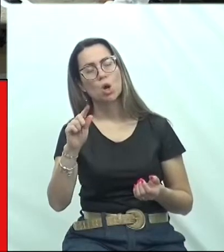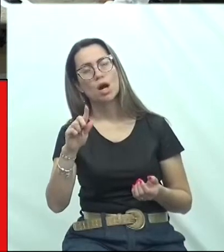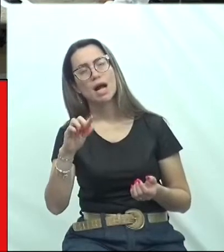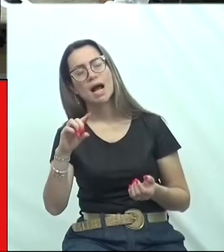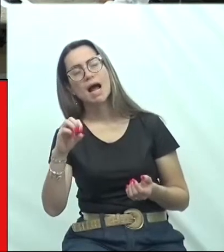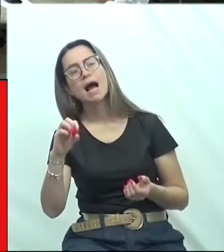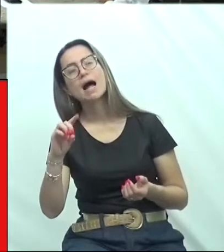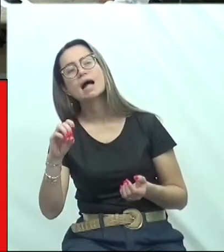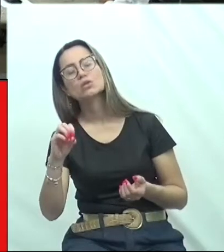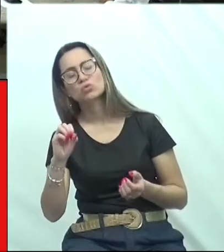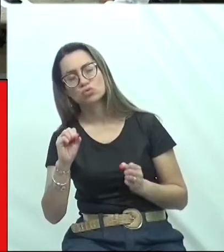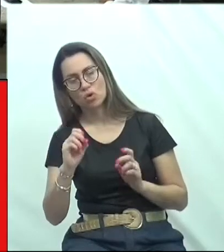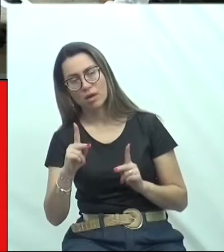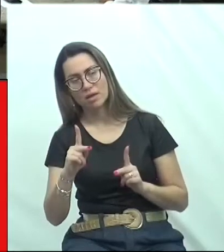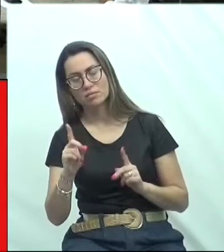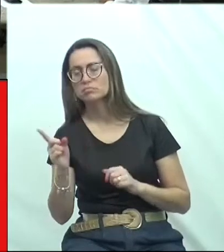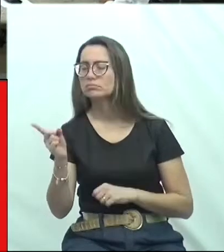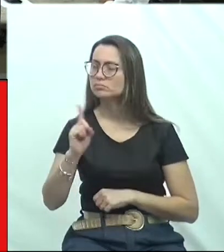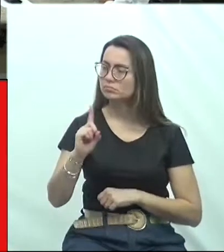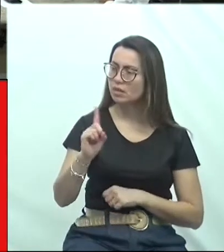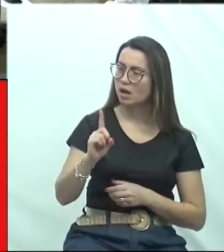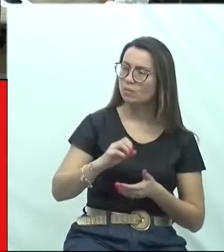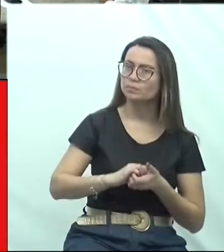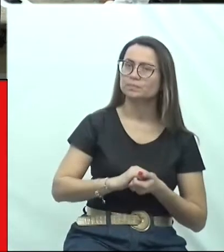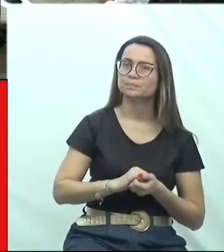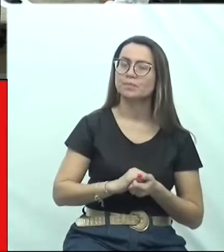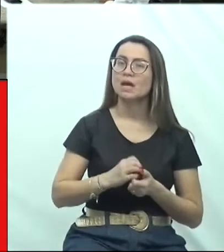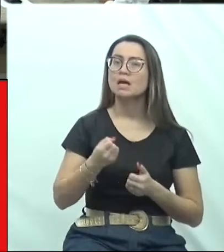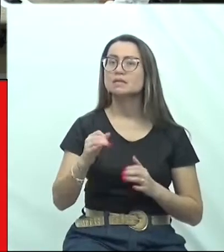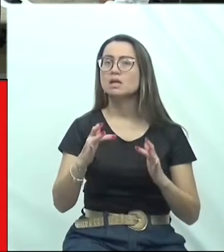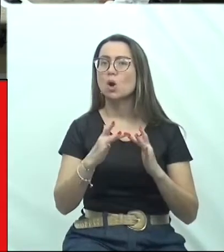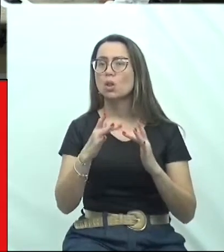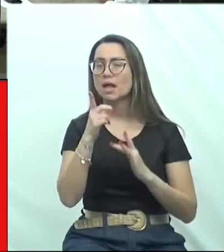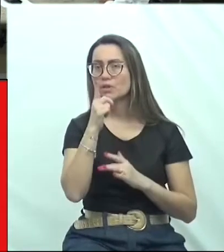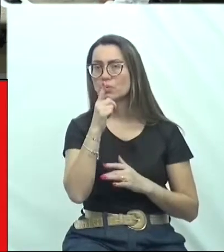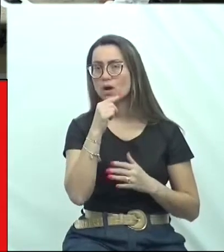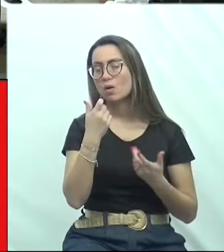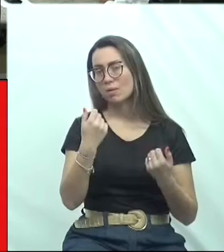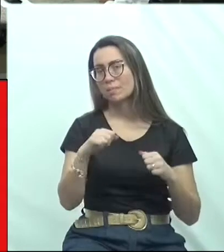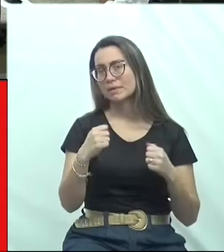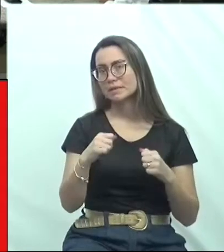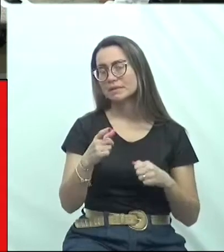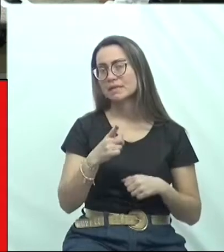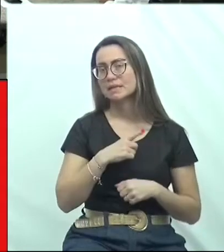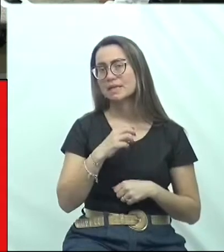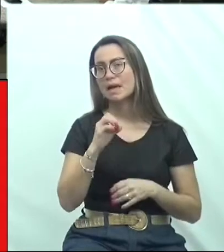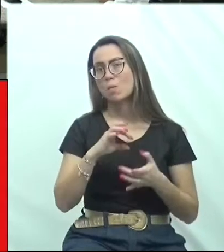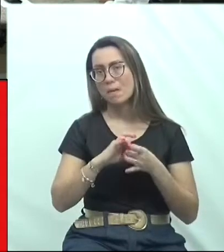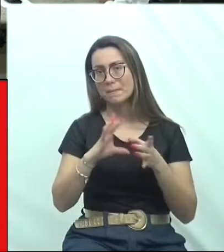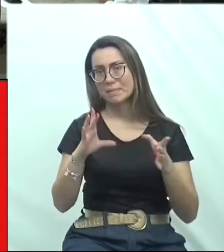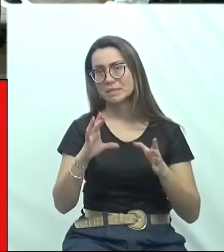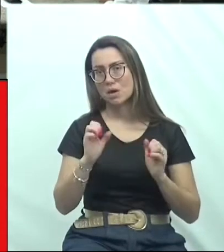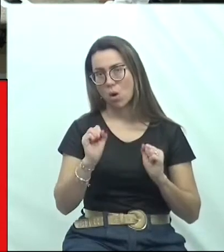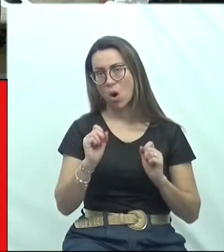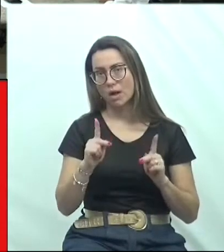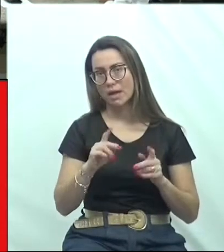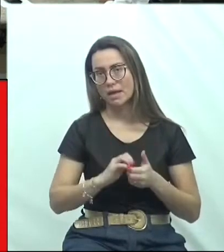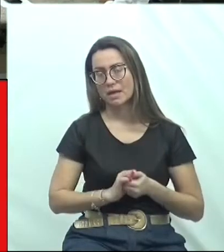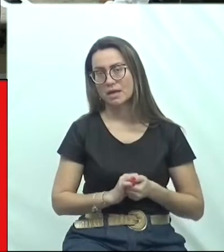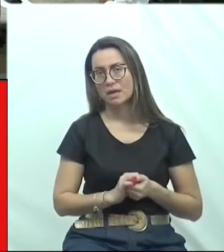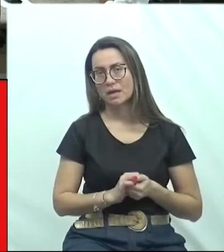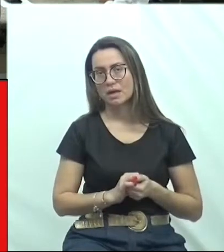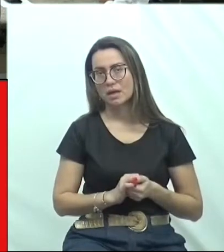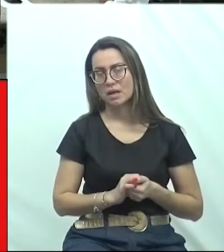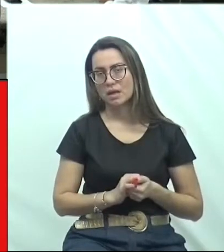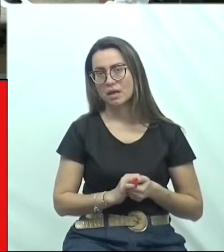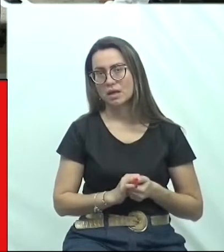Por evidente e por óbvio, se há contato com a água, tem que haver uma homologação, correto? Inclusive, o engenheiro Vinícius, ele fez